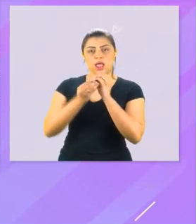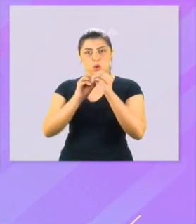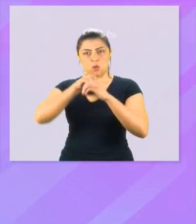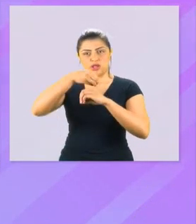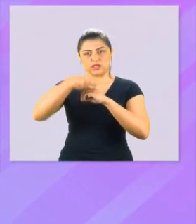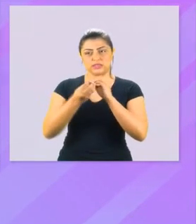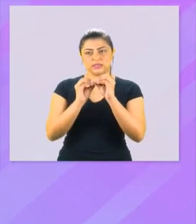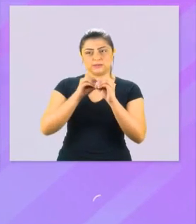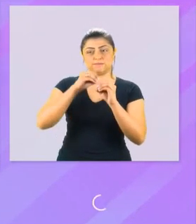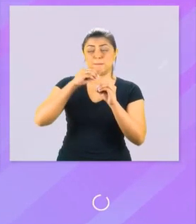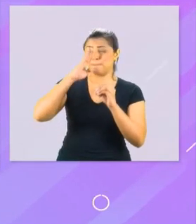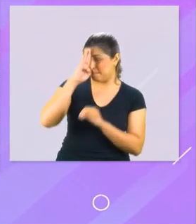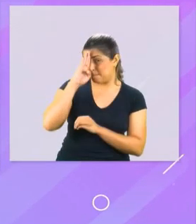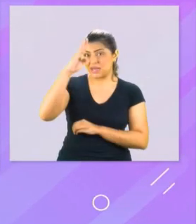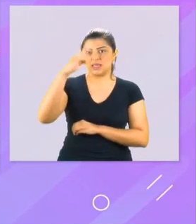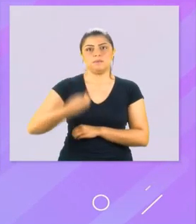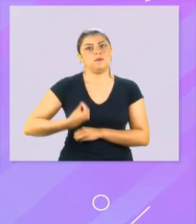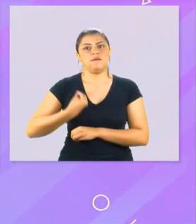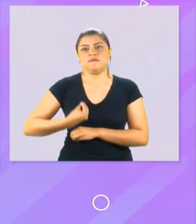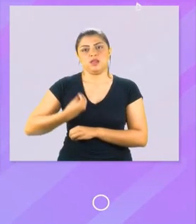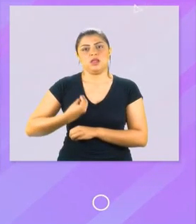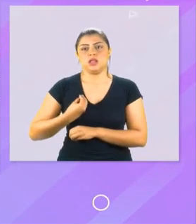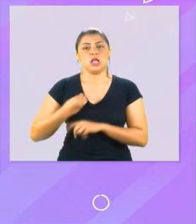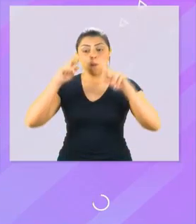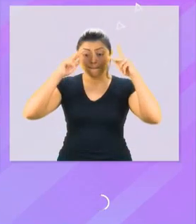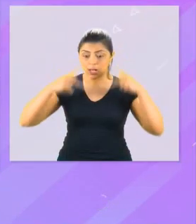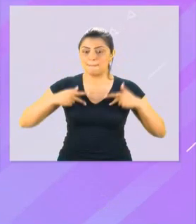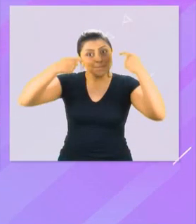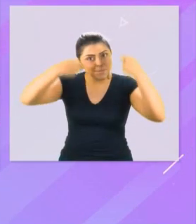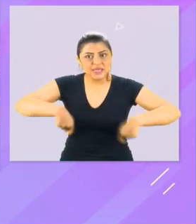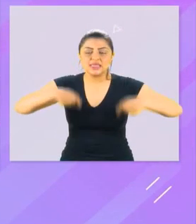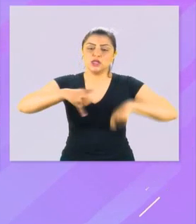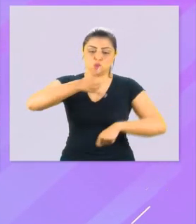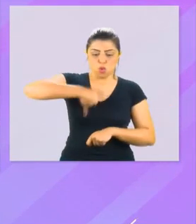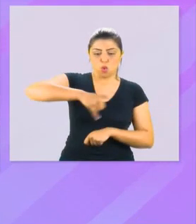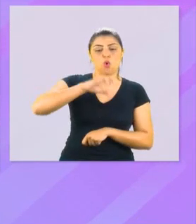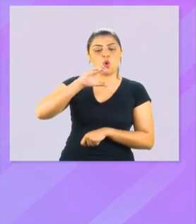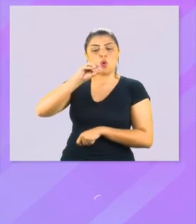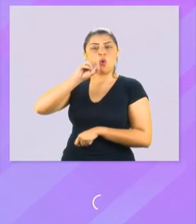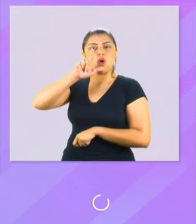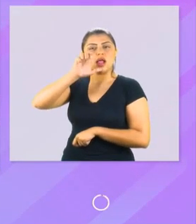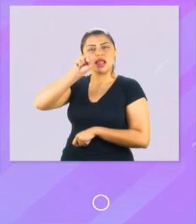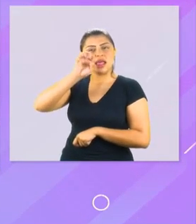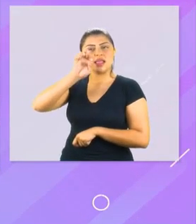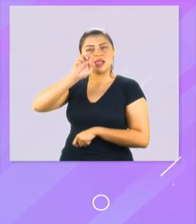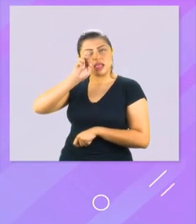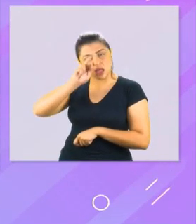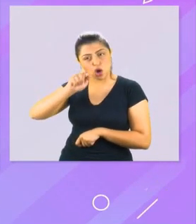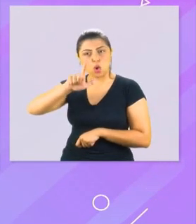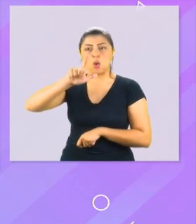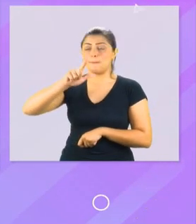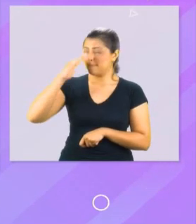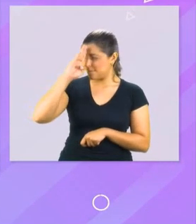biomolécula imprescindível à vida. Os seres humanos não conseguiriam viver sem o colesterol. Ele tem funções